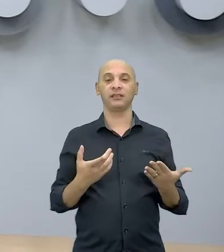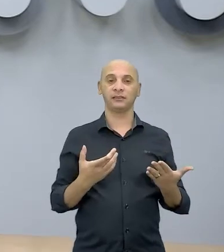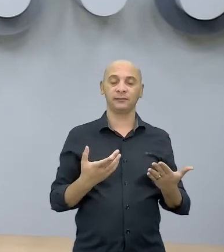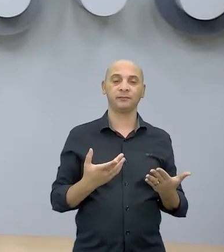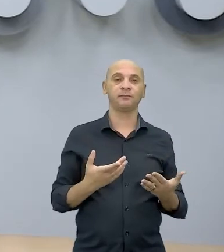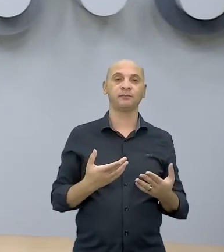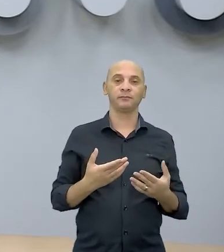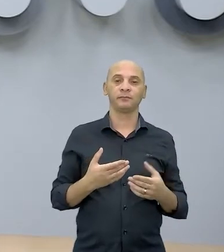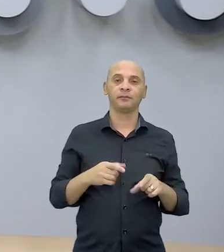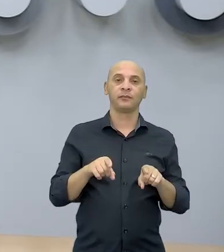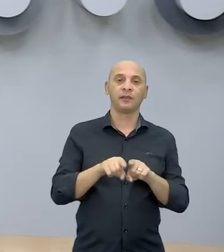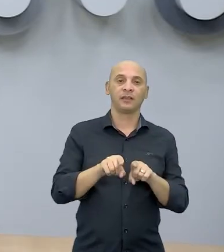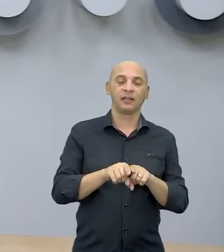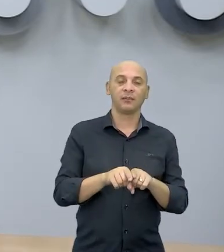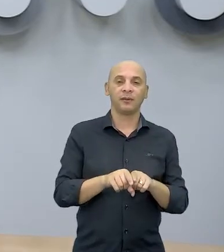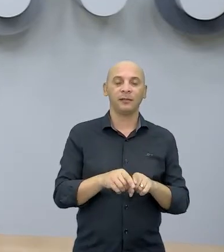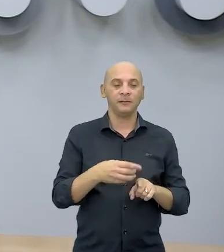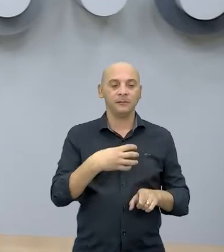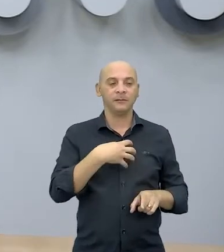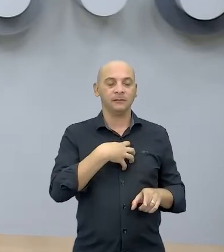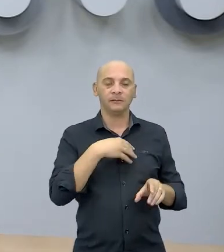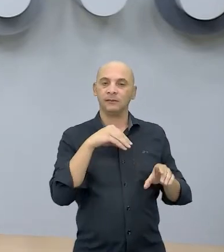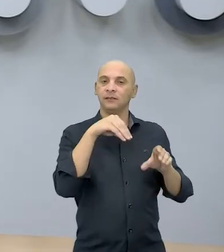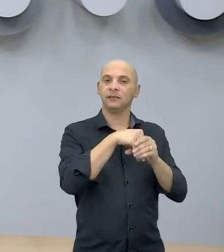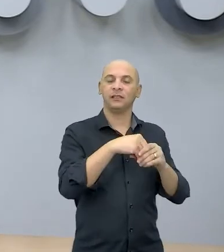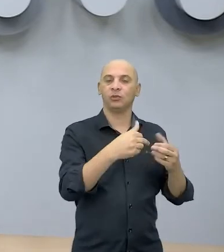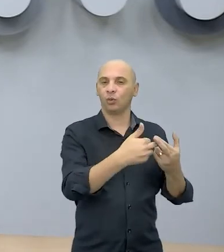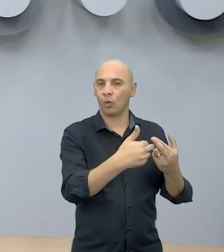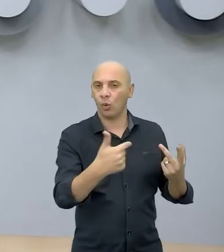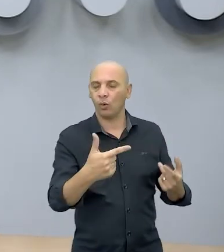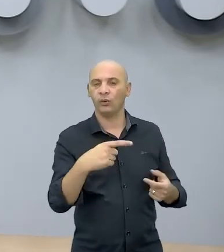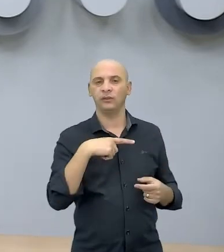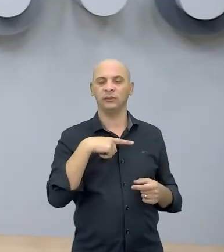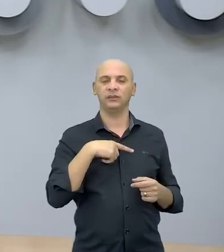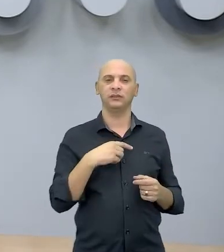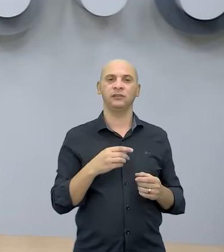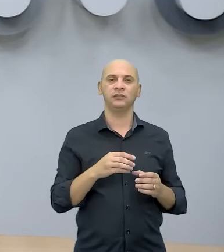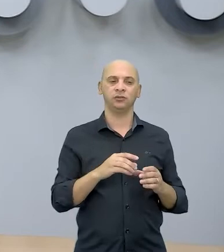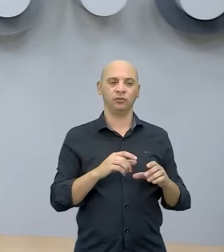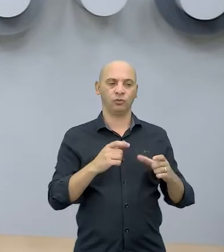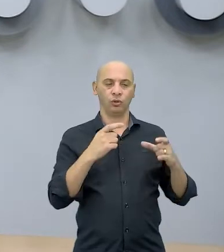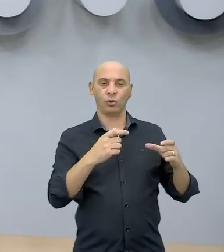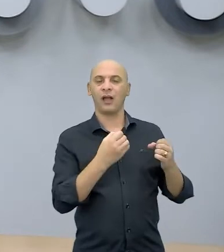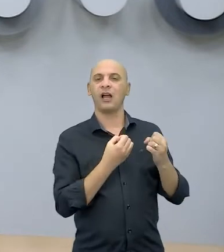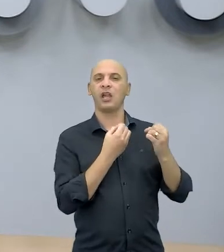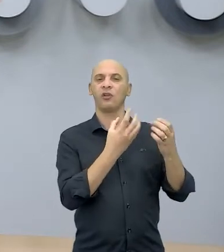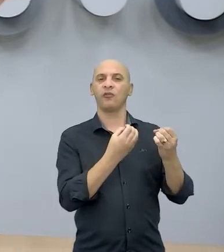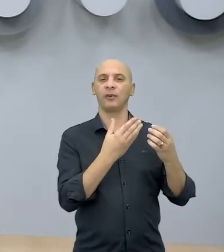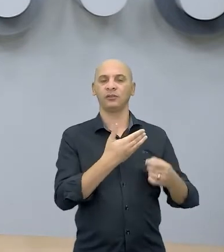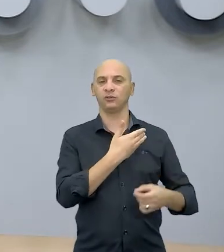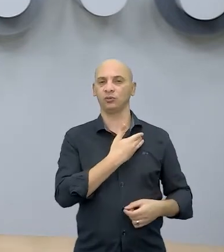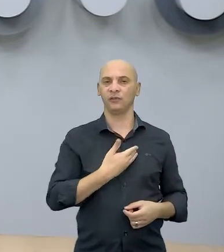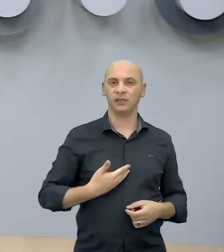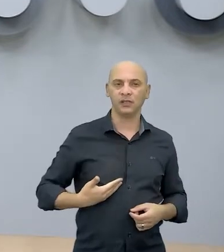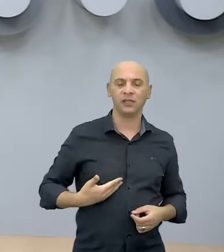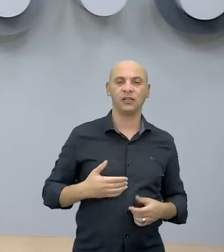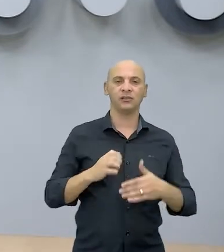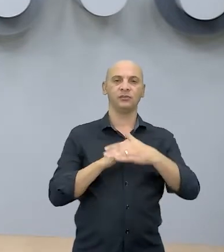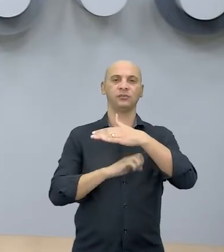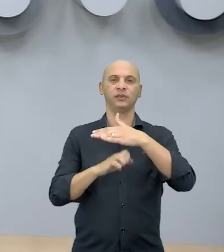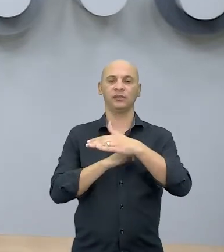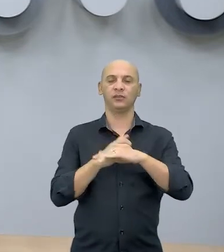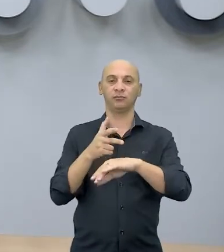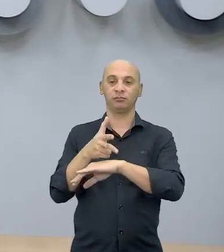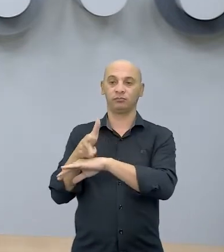computador, sensores incorporados a objetos, bancos de dados governamentais e corporativos, câmeras